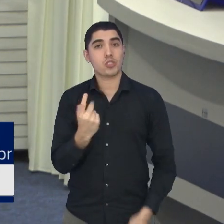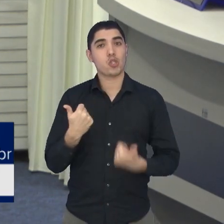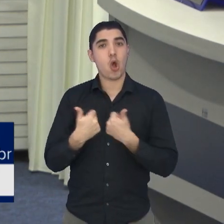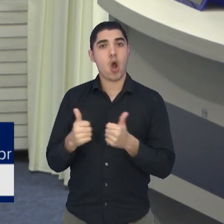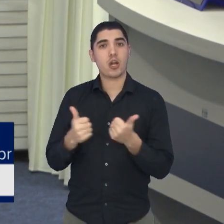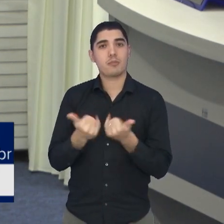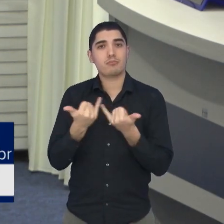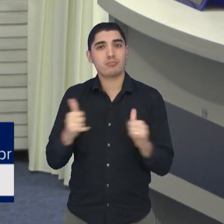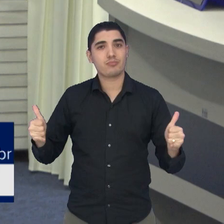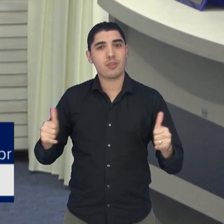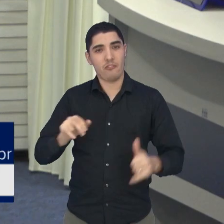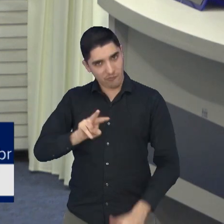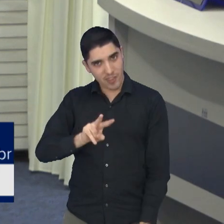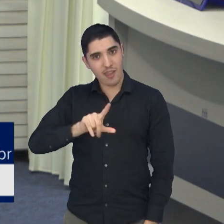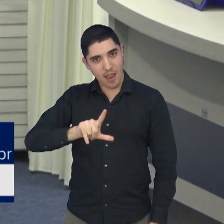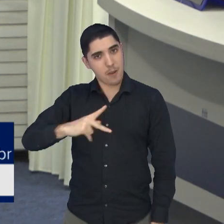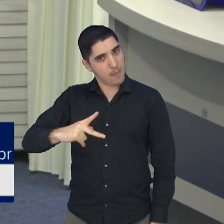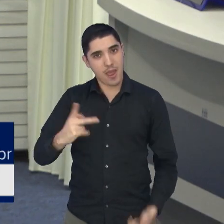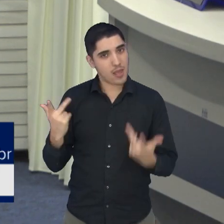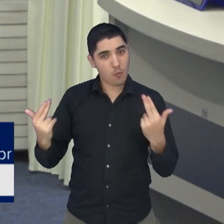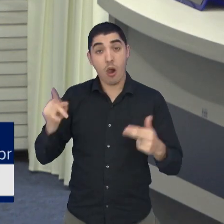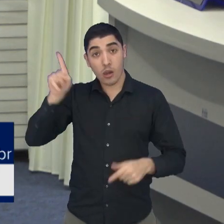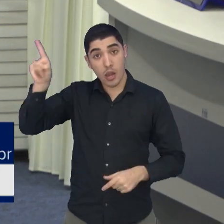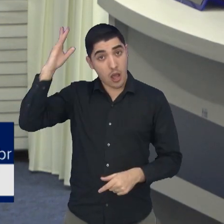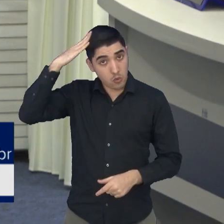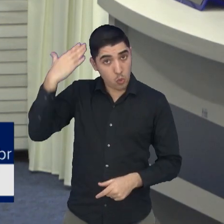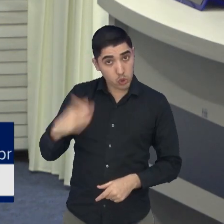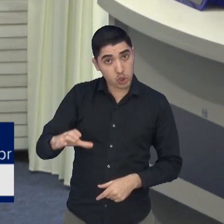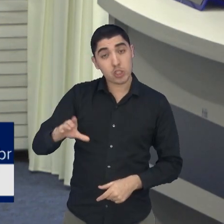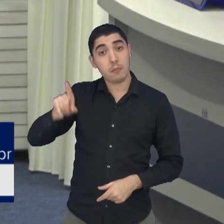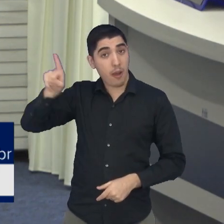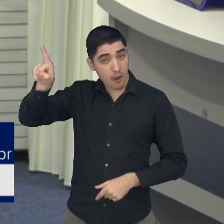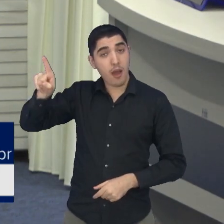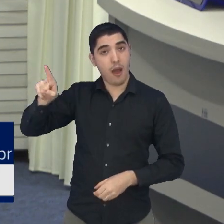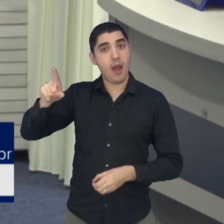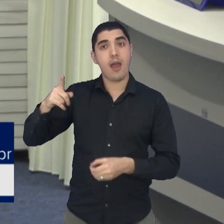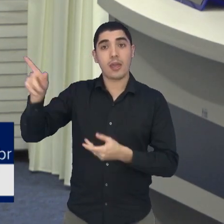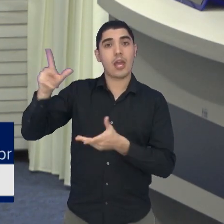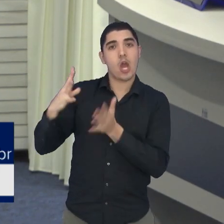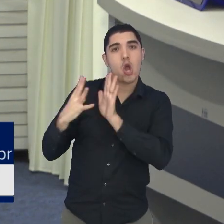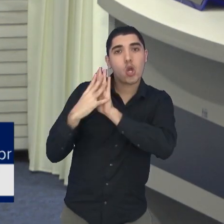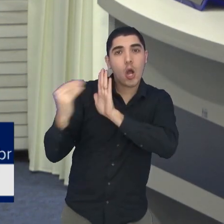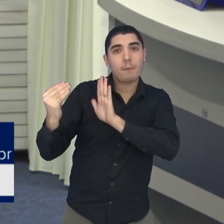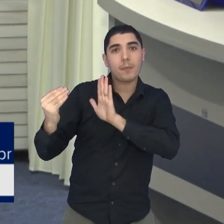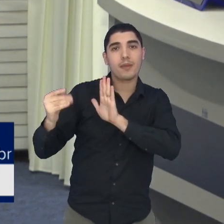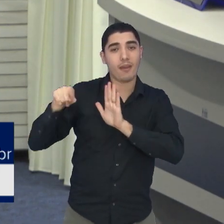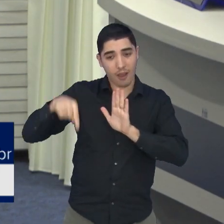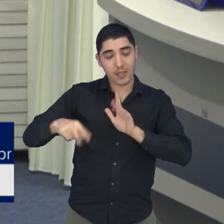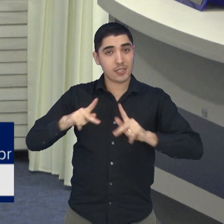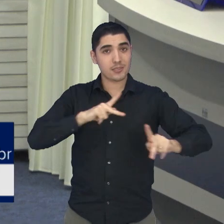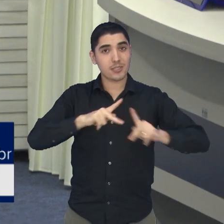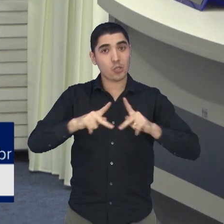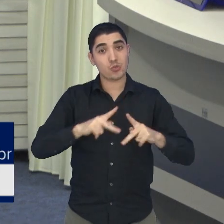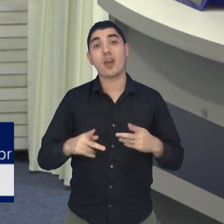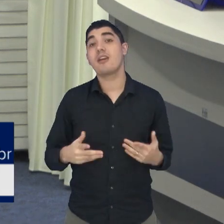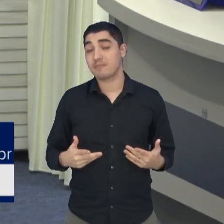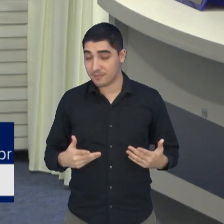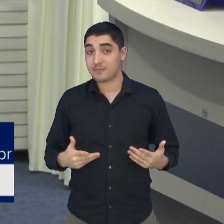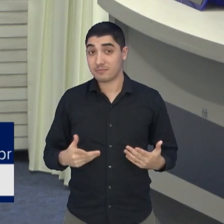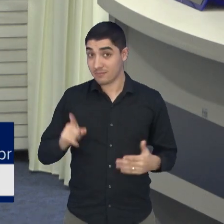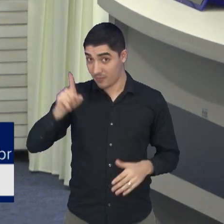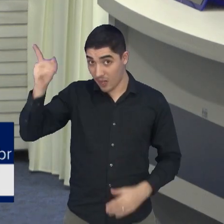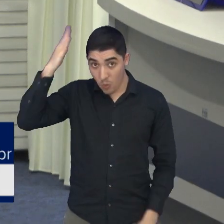é o VLP escrito, a cidade de Curitiba, que é uma cidade modelo, copiando a nossa cidade de São José dos Campos.